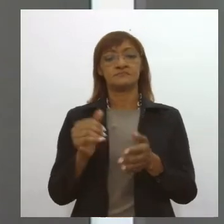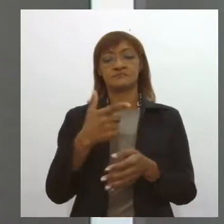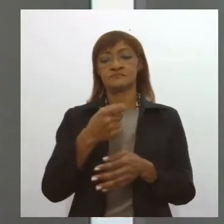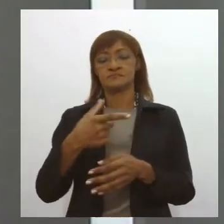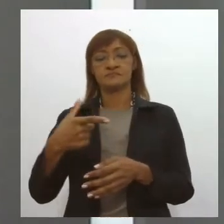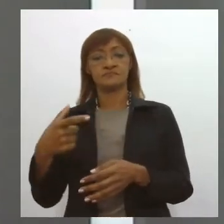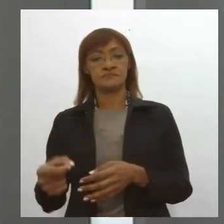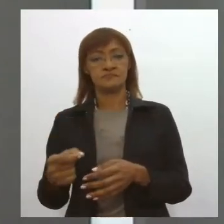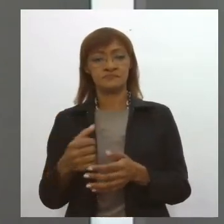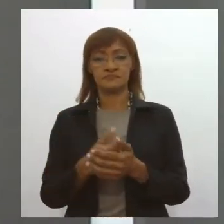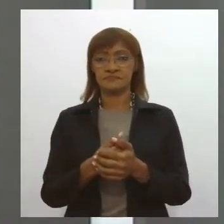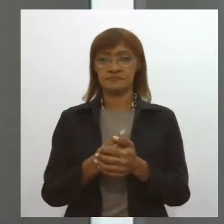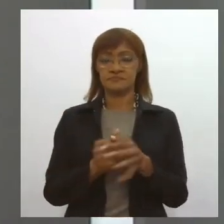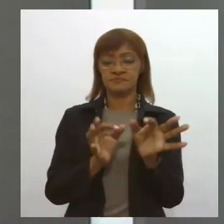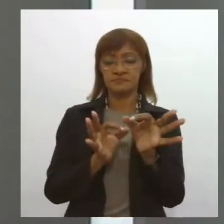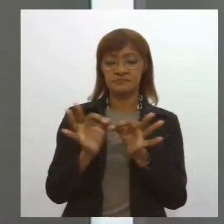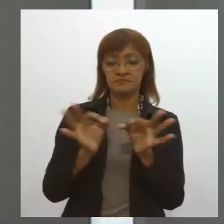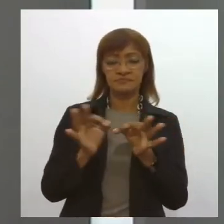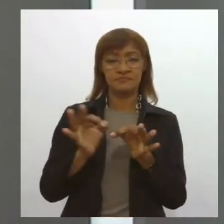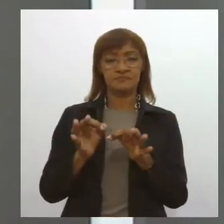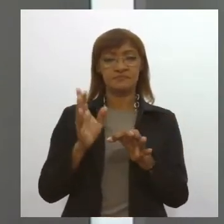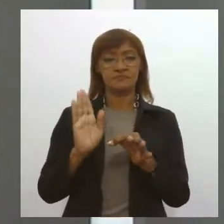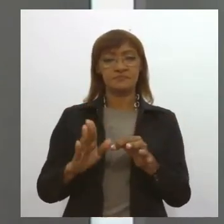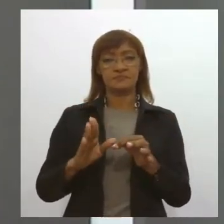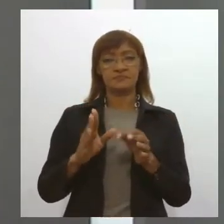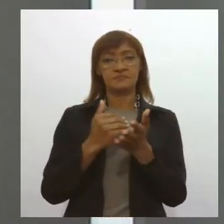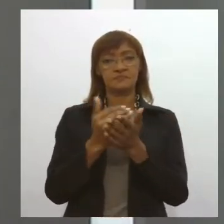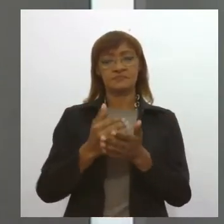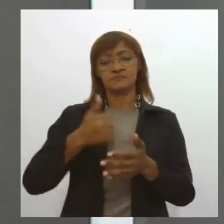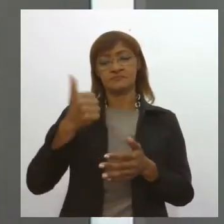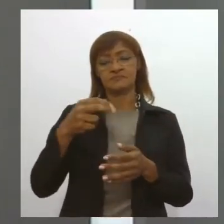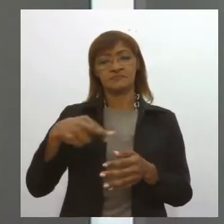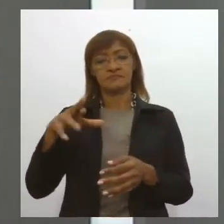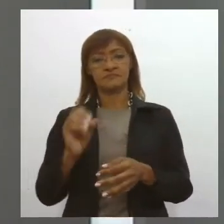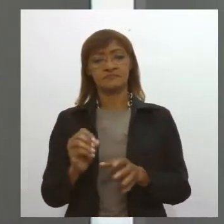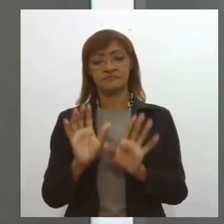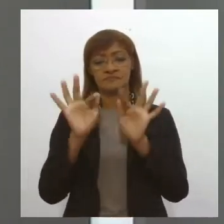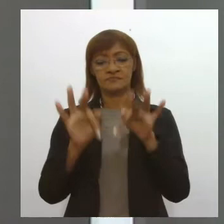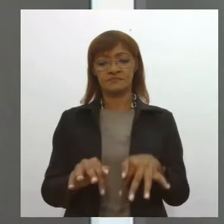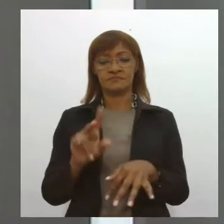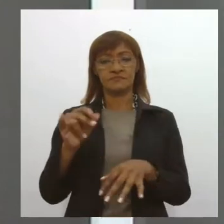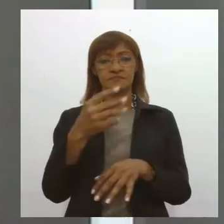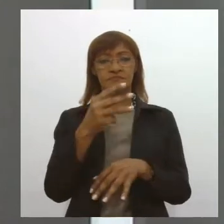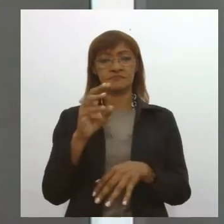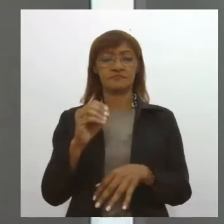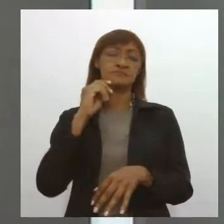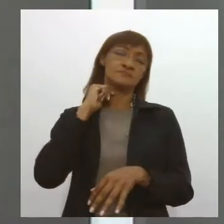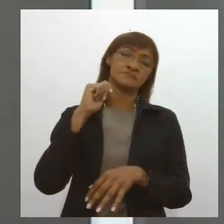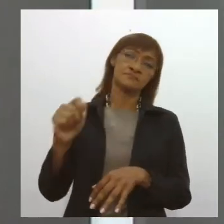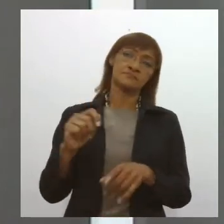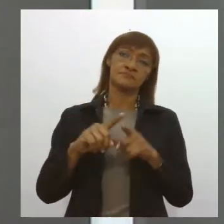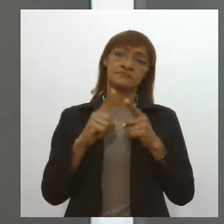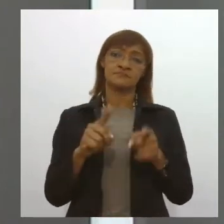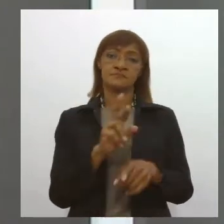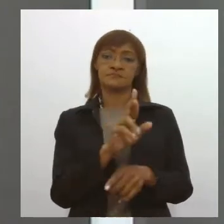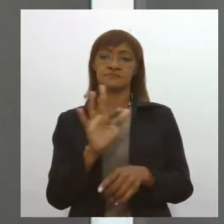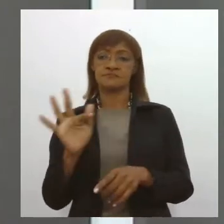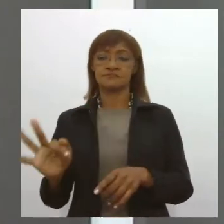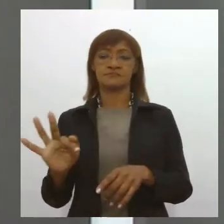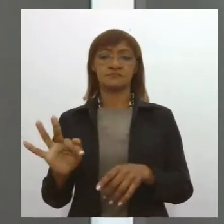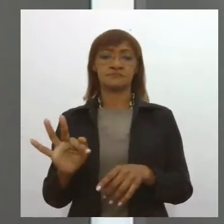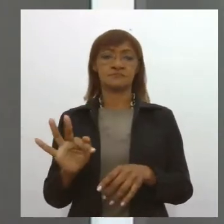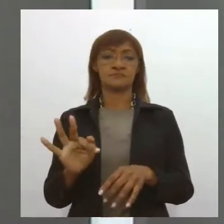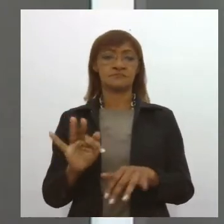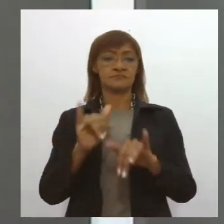de ajuste anual, que começou em 1º de março, terminaria no dia 30 de abril. De acordo com a Receita Federal, a prorrogação